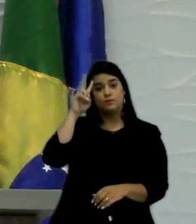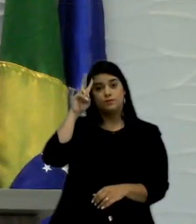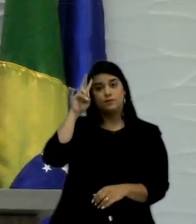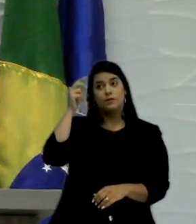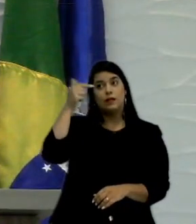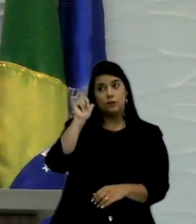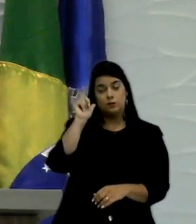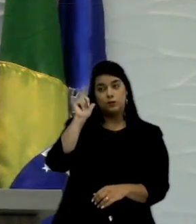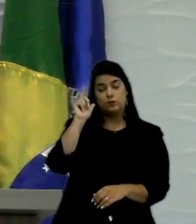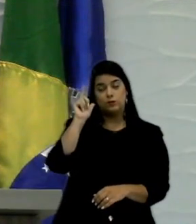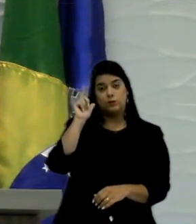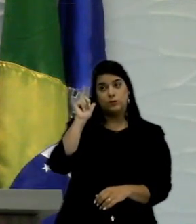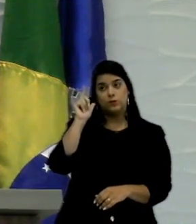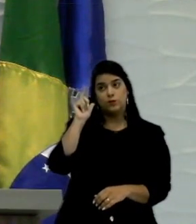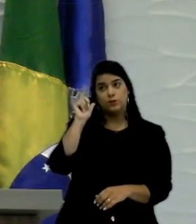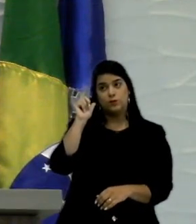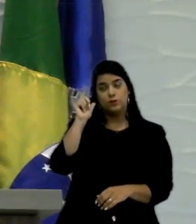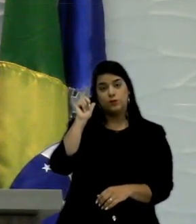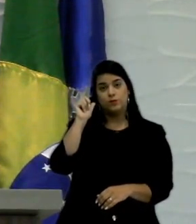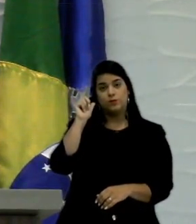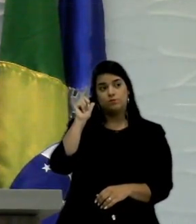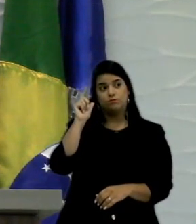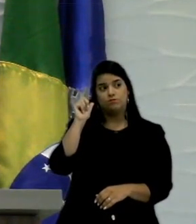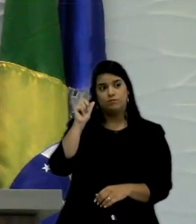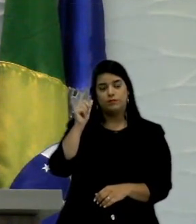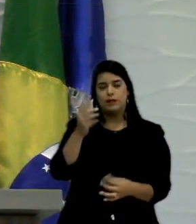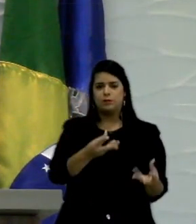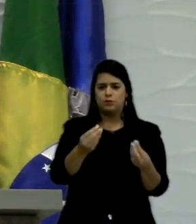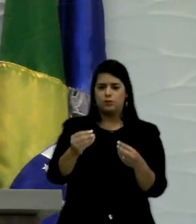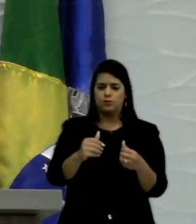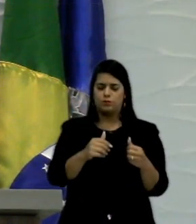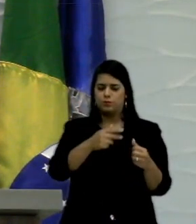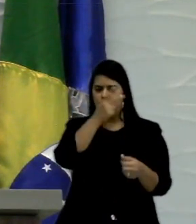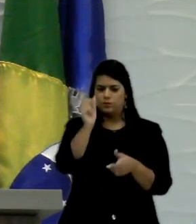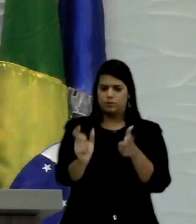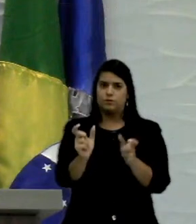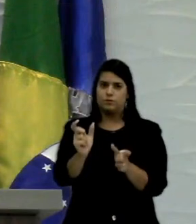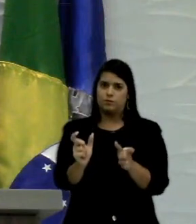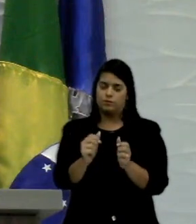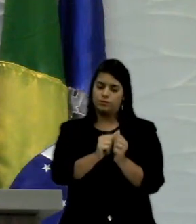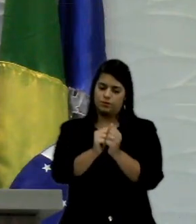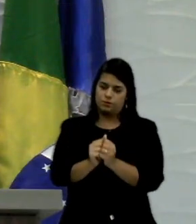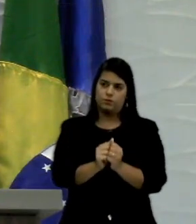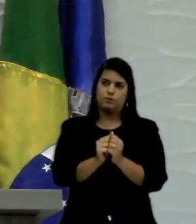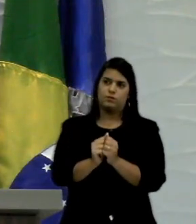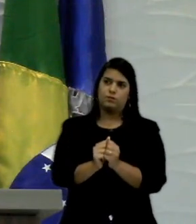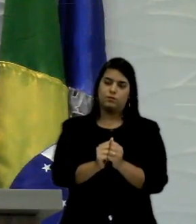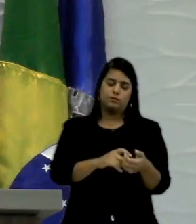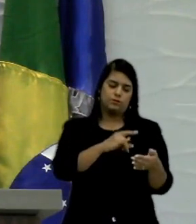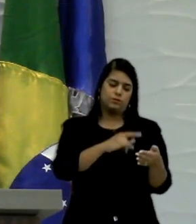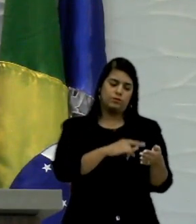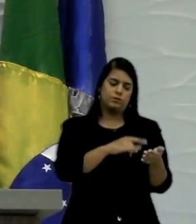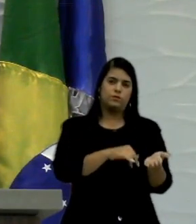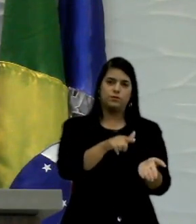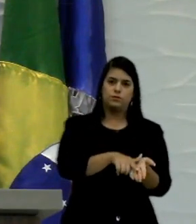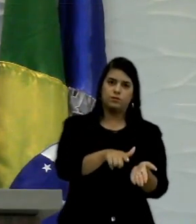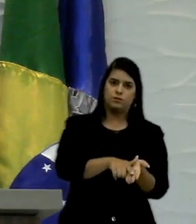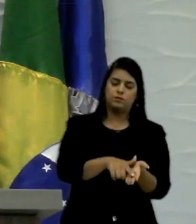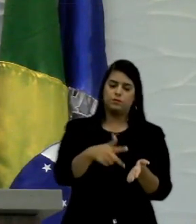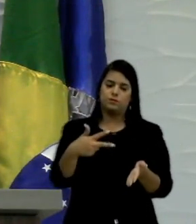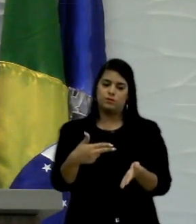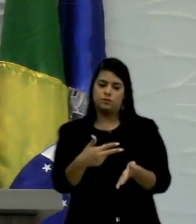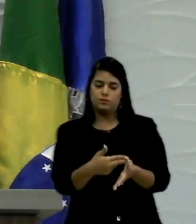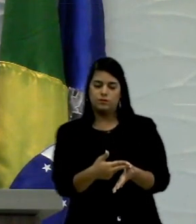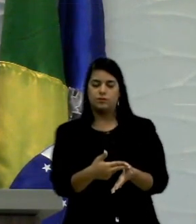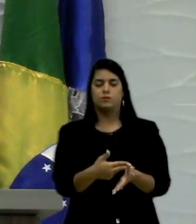ontem, foi feita uma força-tarefa lá na Secretaria de Agricultura para emissão dos boletos, cortar,